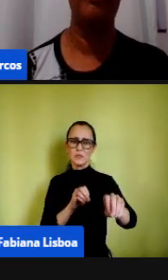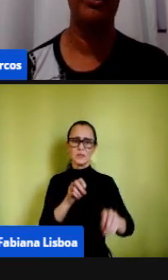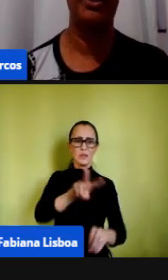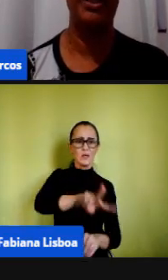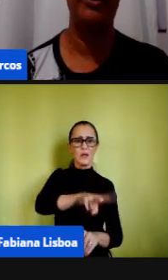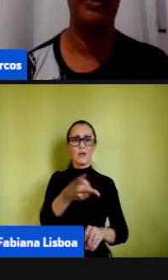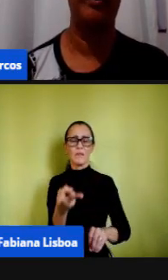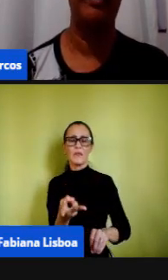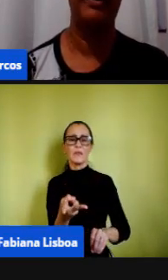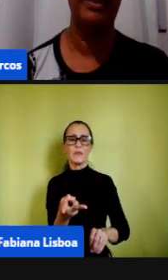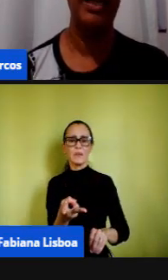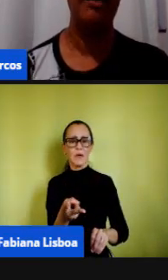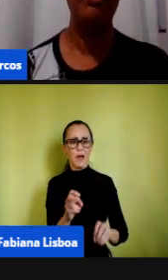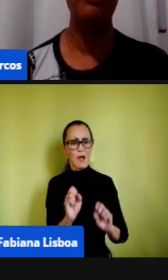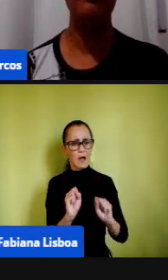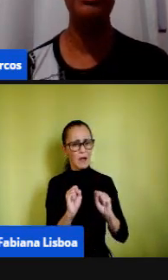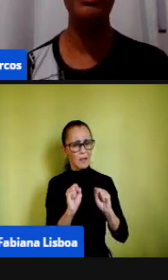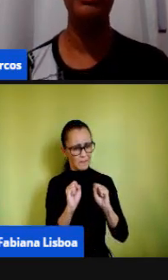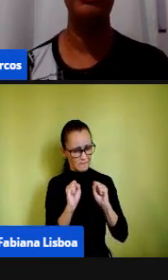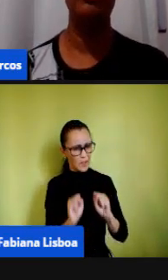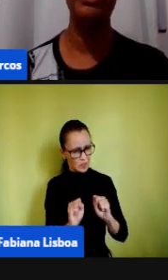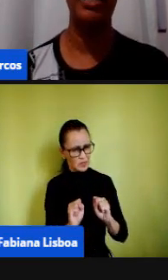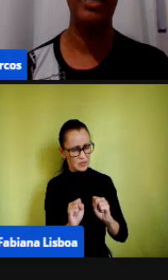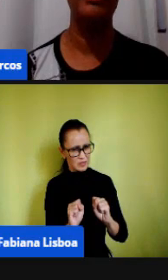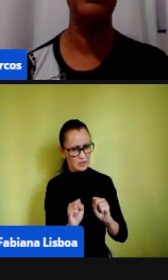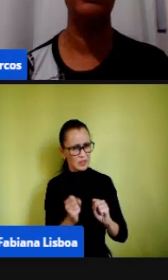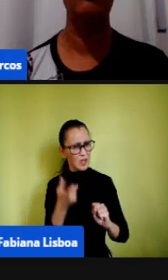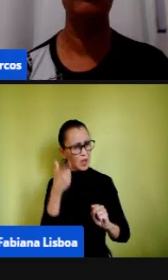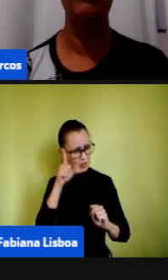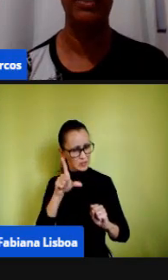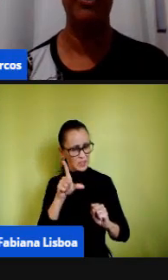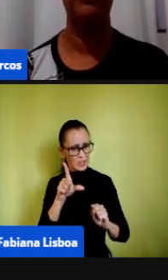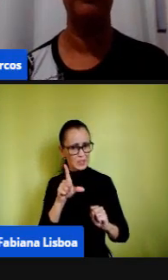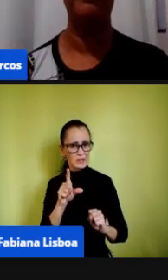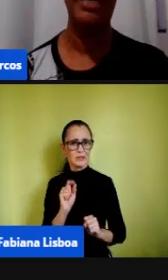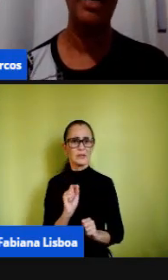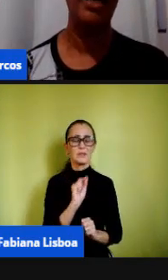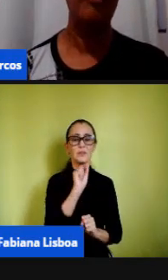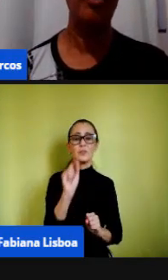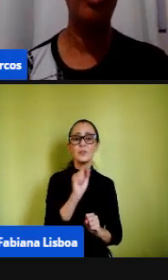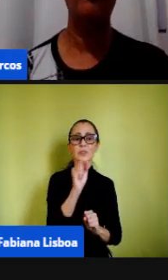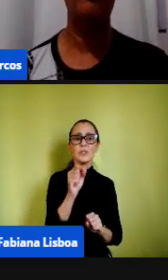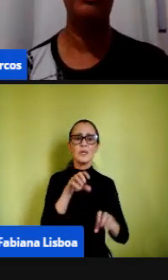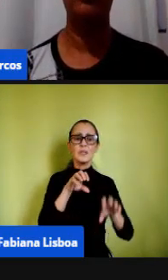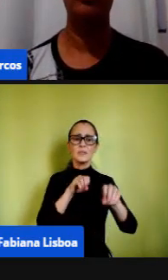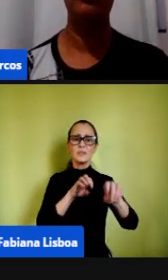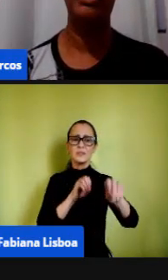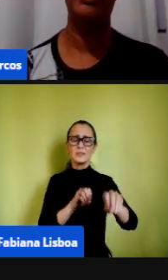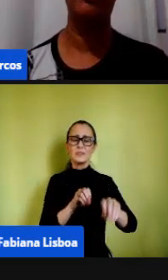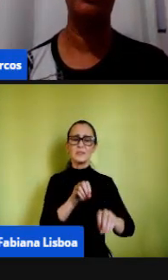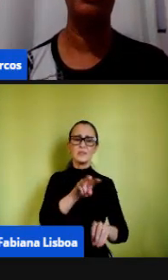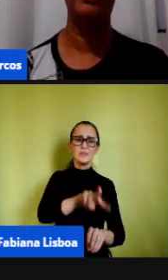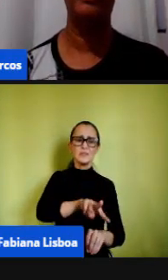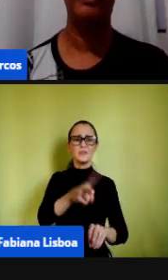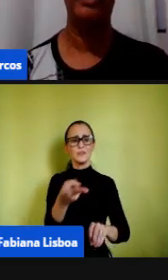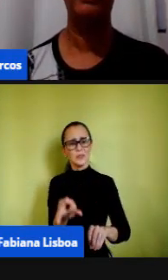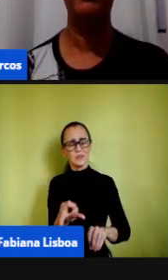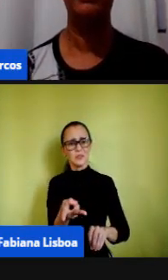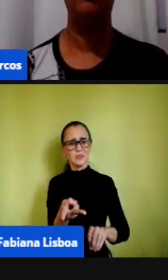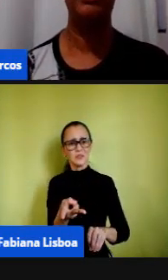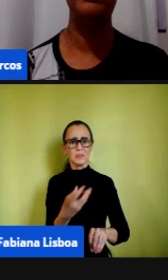fórum? É possível? Primeiro, vamos entender o que é esse ensino híbrido. Promove uma mistura, então,